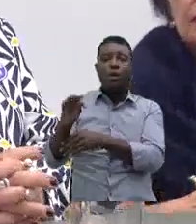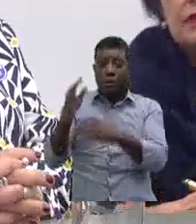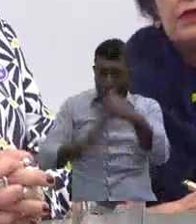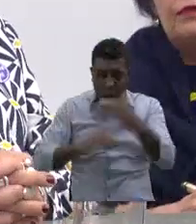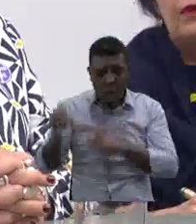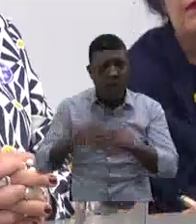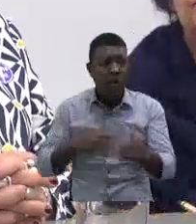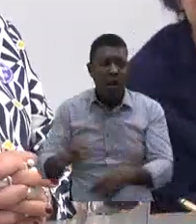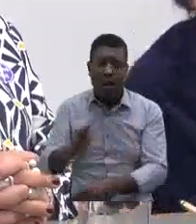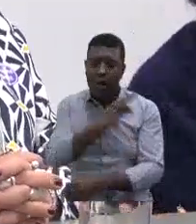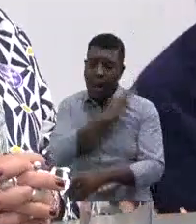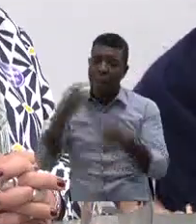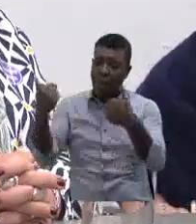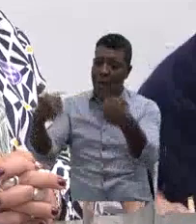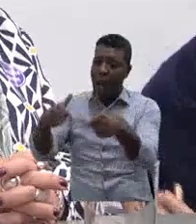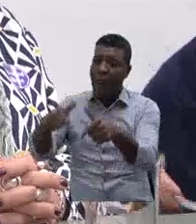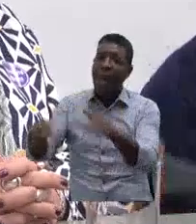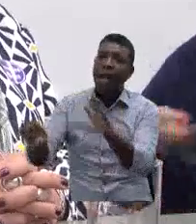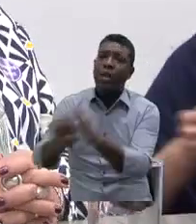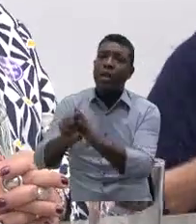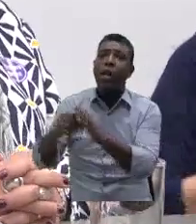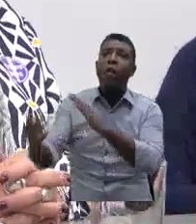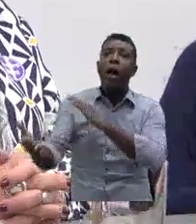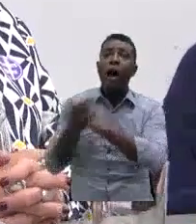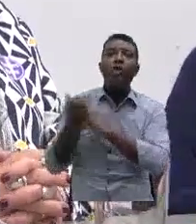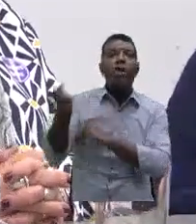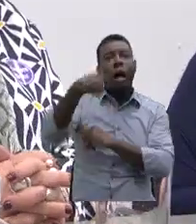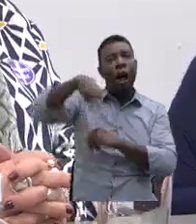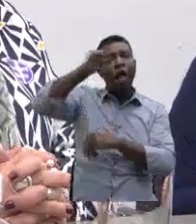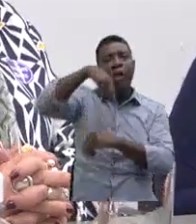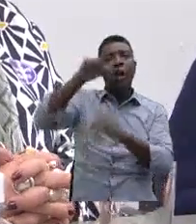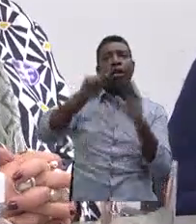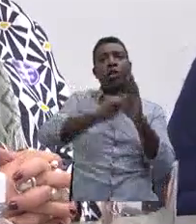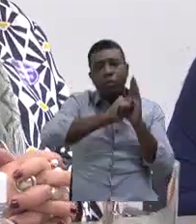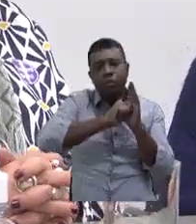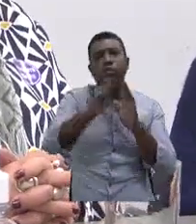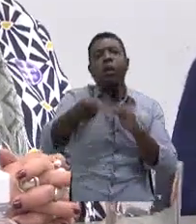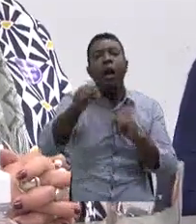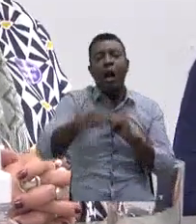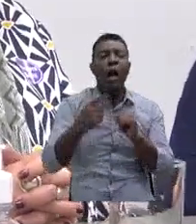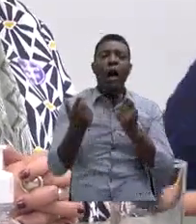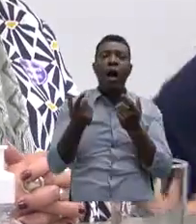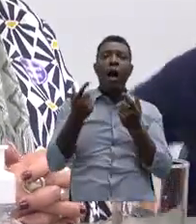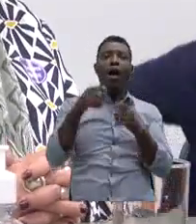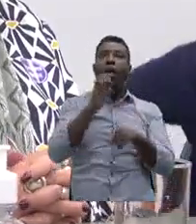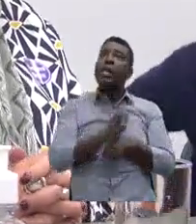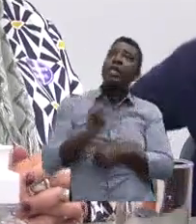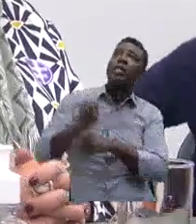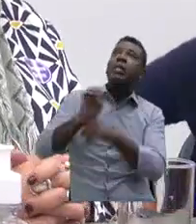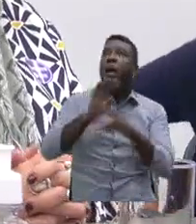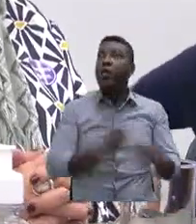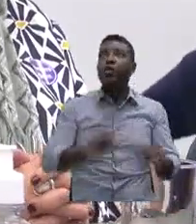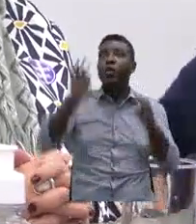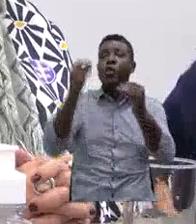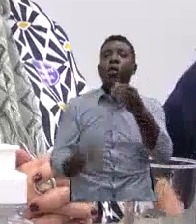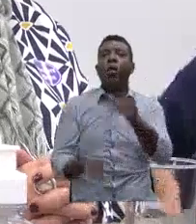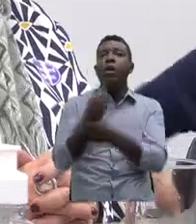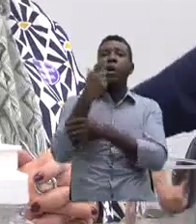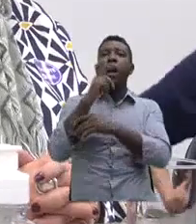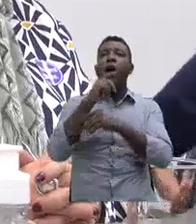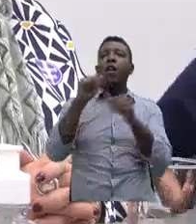que trabalhem nos editais e ajudem a gente a implementar, a gente não, os estados todos, a implementar suas leis.